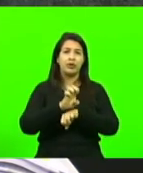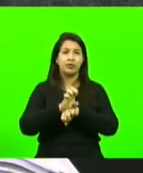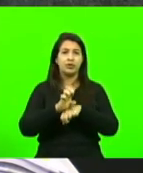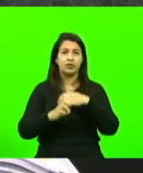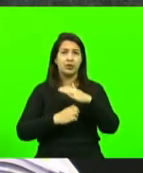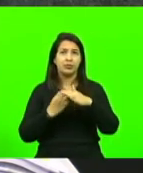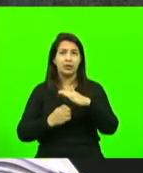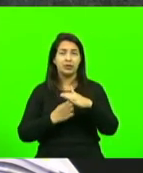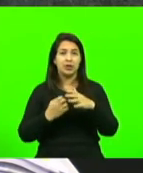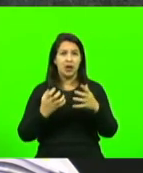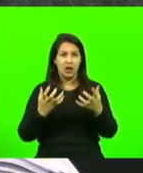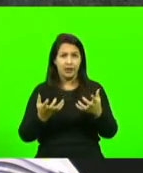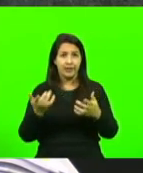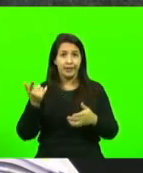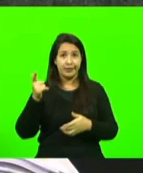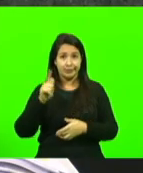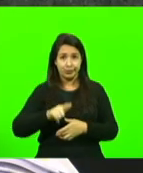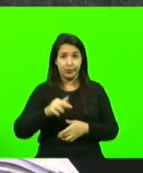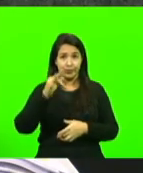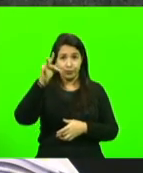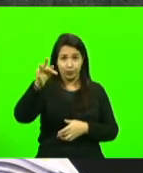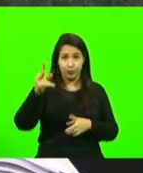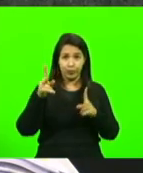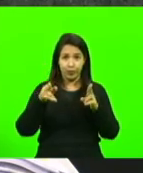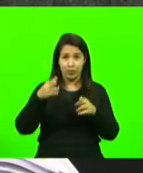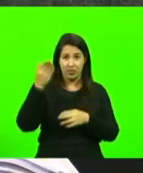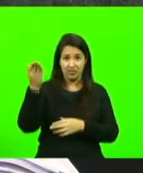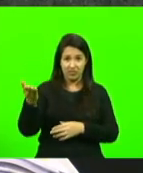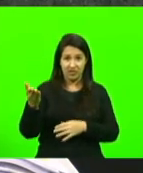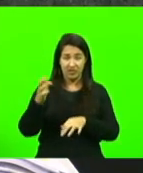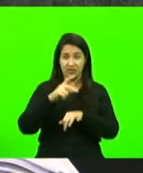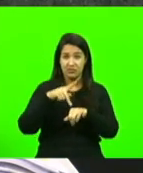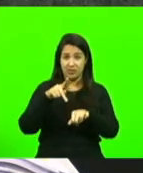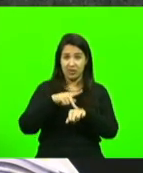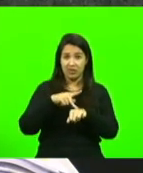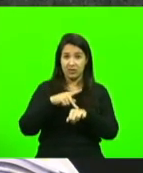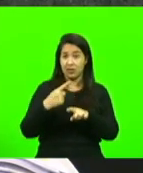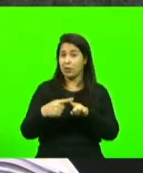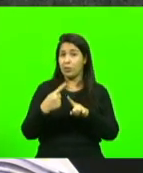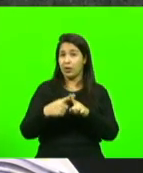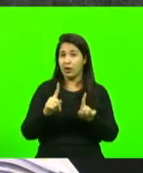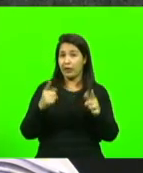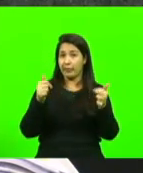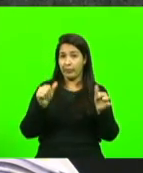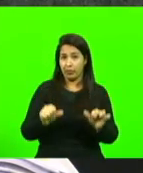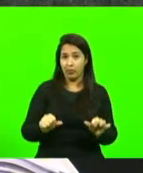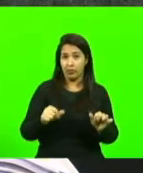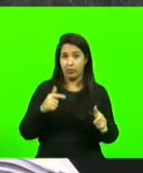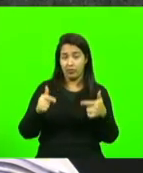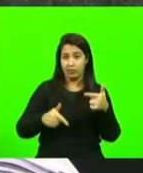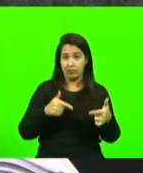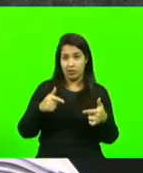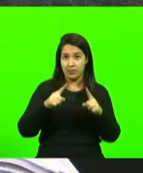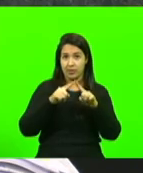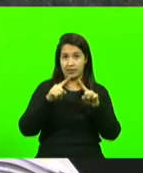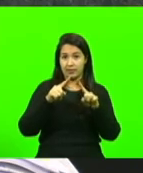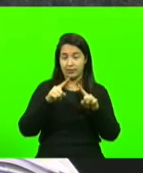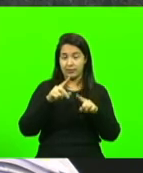nós vamos querer ser eles Amanhã tem estatizaram porque piorou a qualidade dos serviços públicos